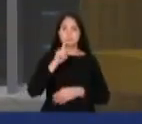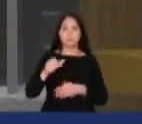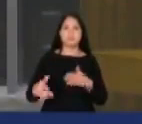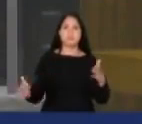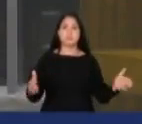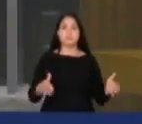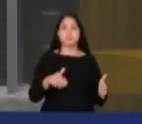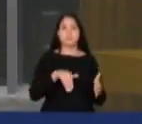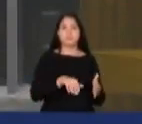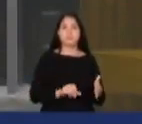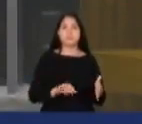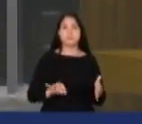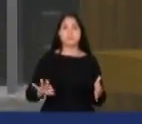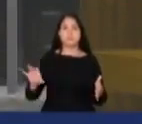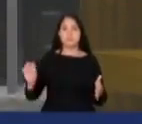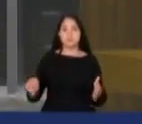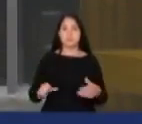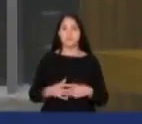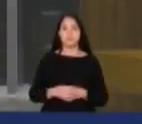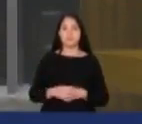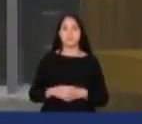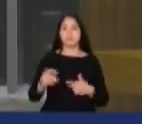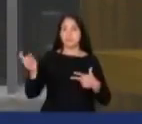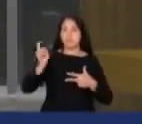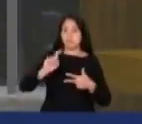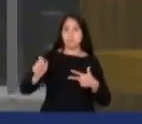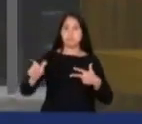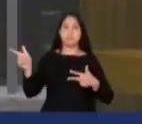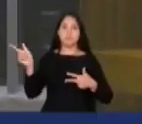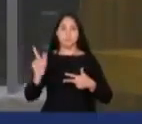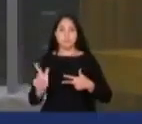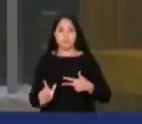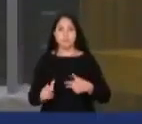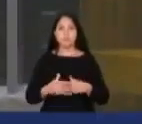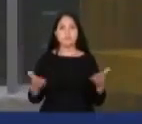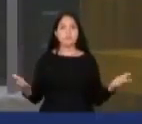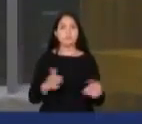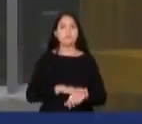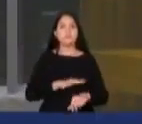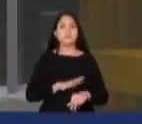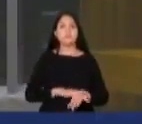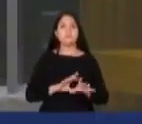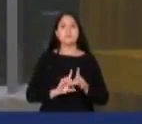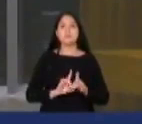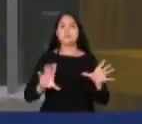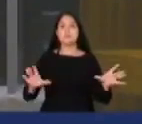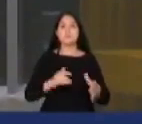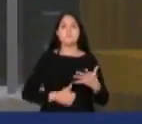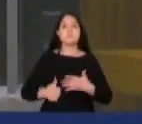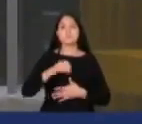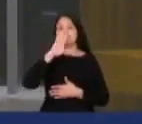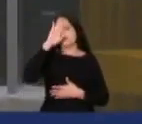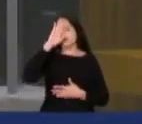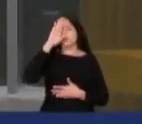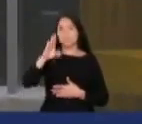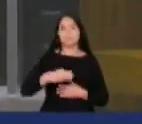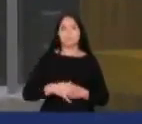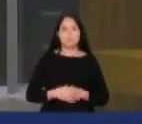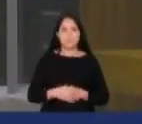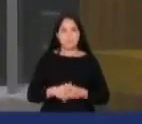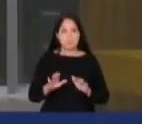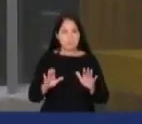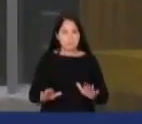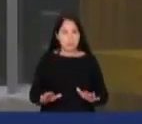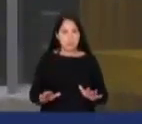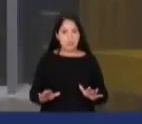legislativos e executivos. Neste momento deveria ser o ápice da democracia. Ao invés de uma festa cívica,